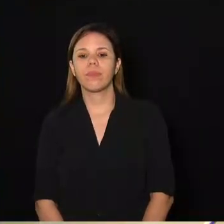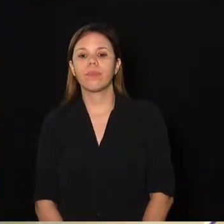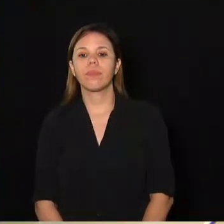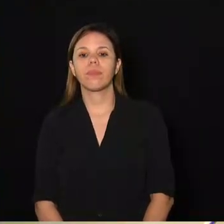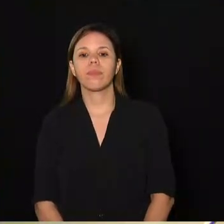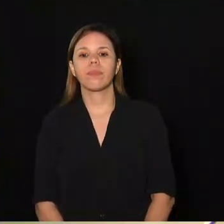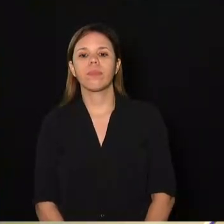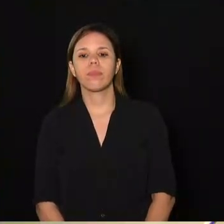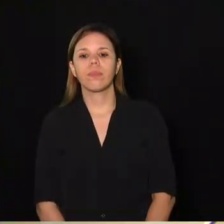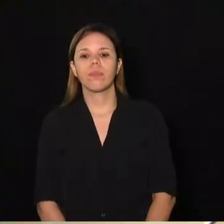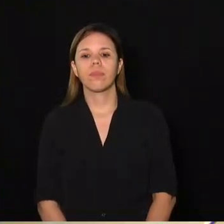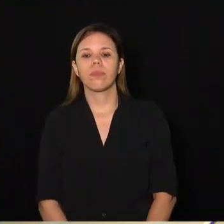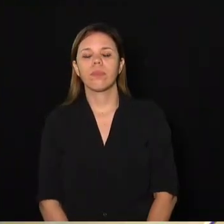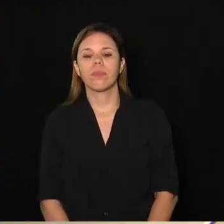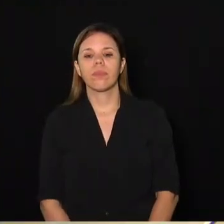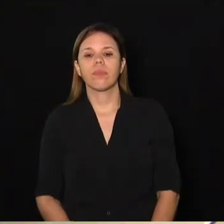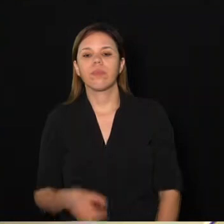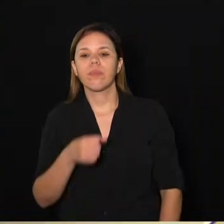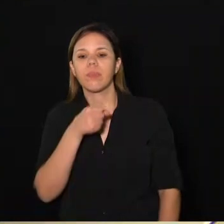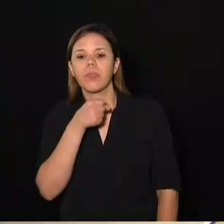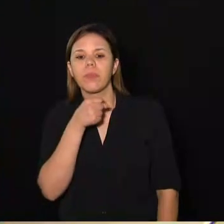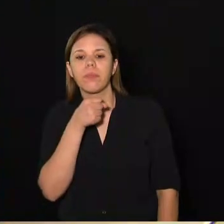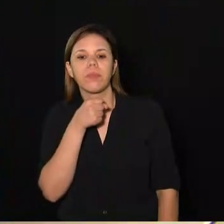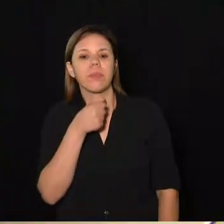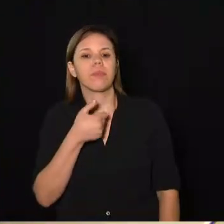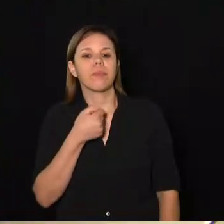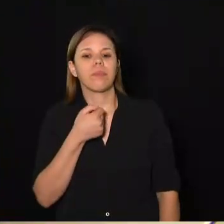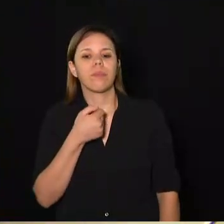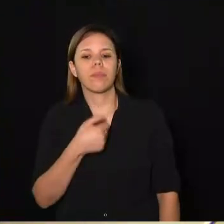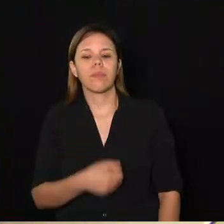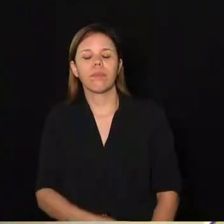eu gostaria que ligasse o microfone de à parte por gentileza